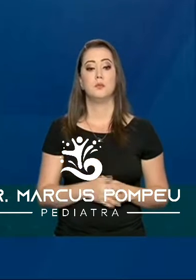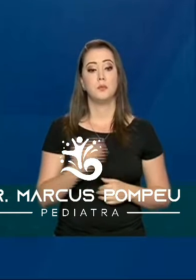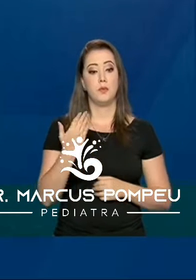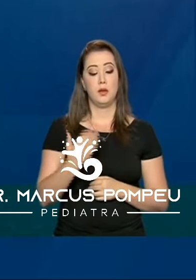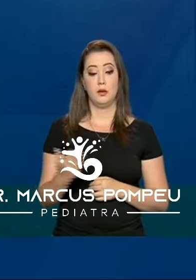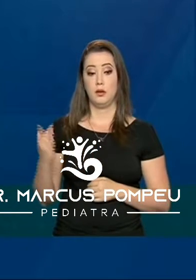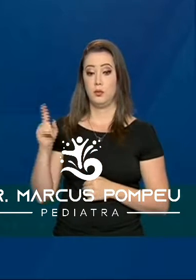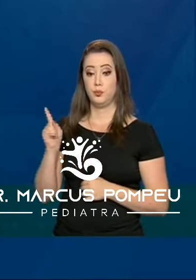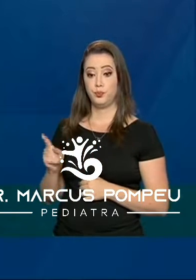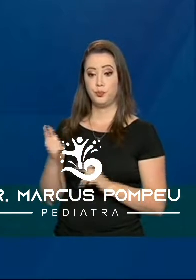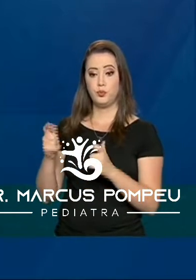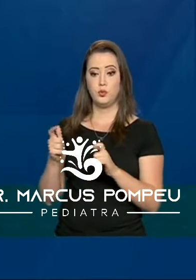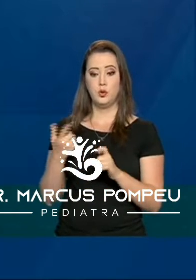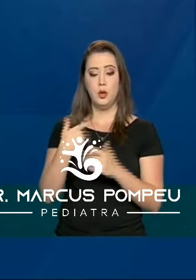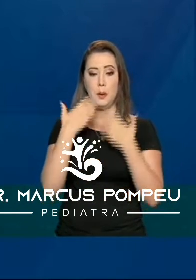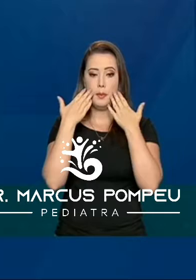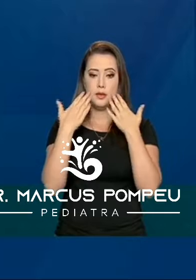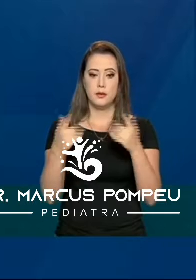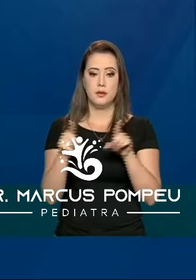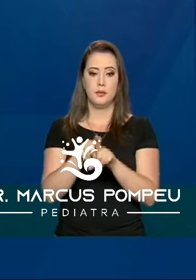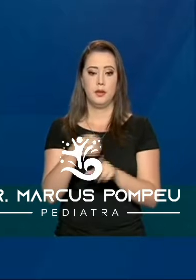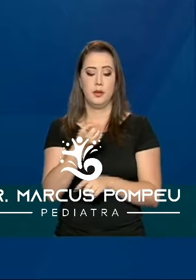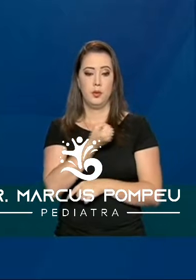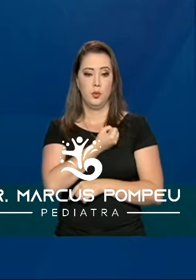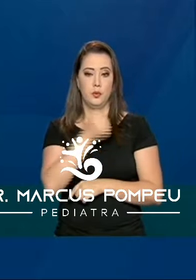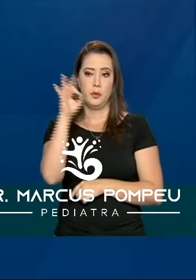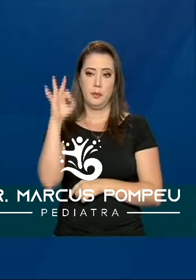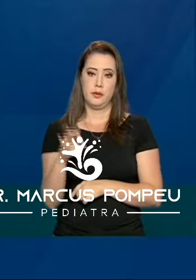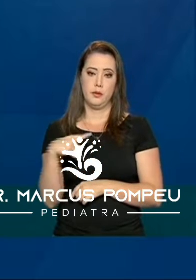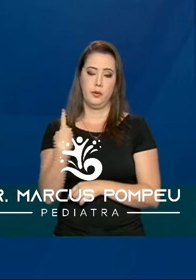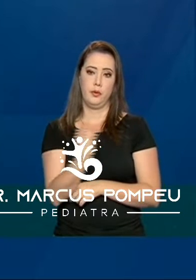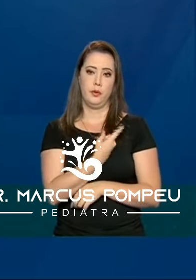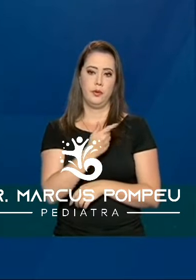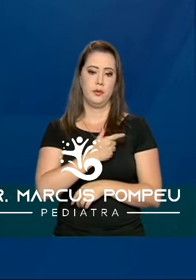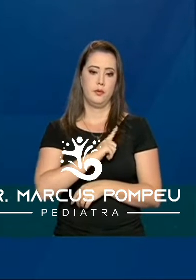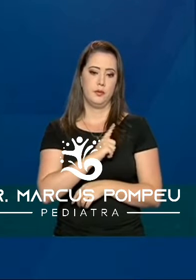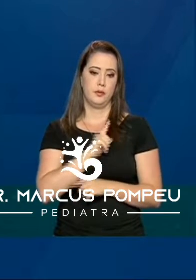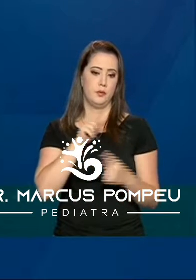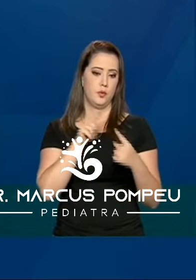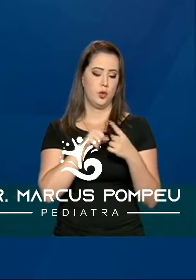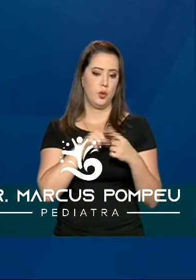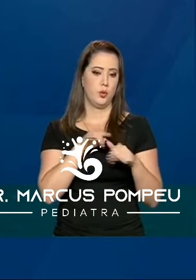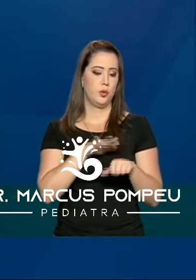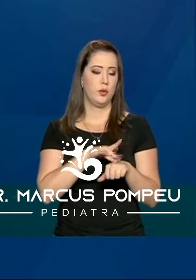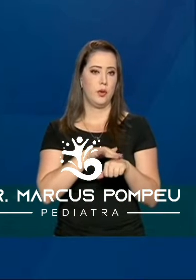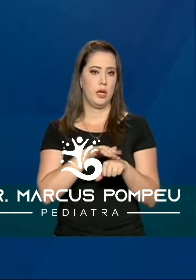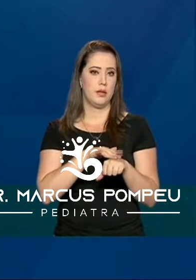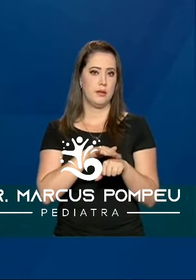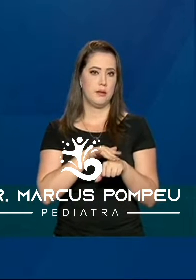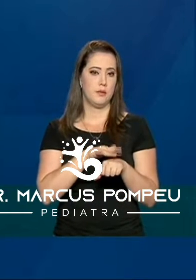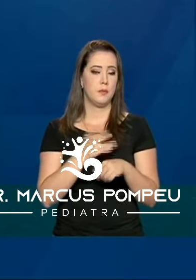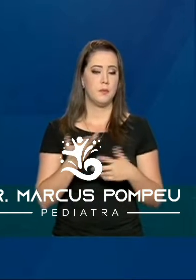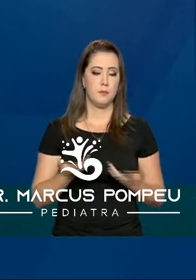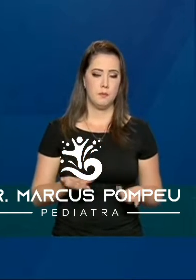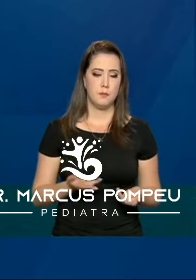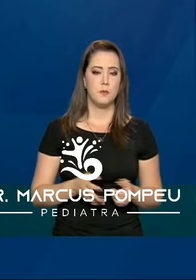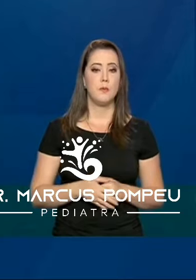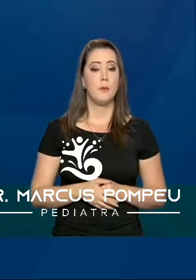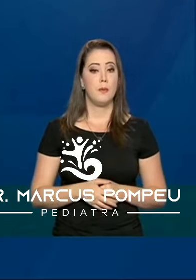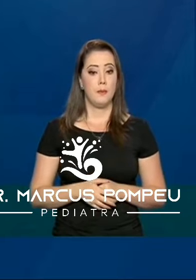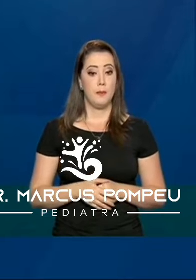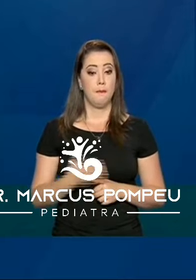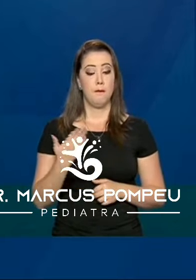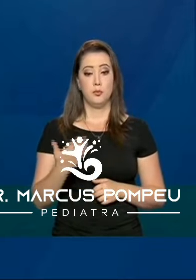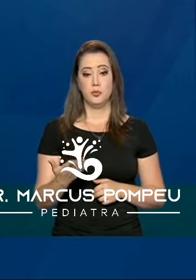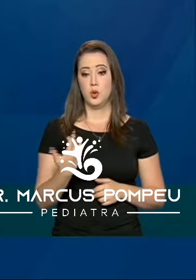manifesta, dizendo também o índice que nós temos com relação à doença, à mortalidade. Com delta,